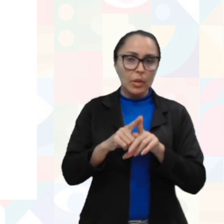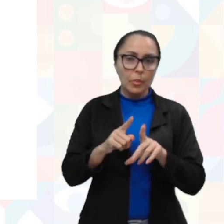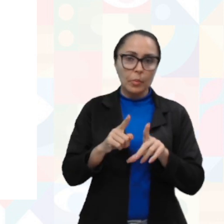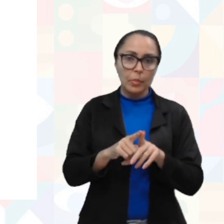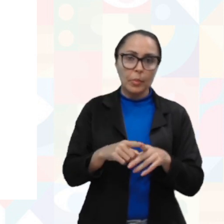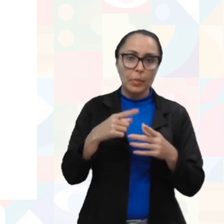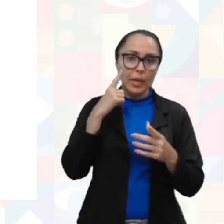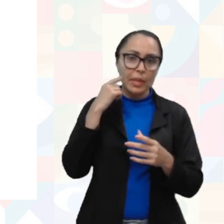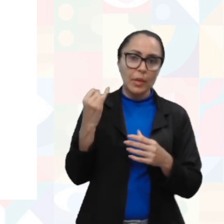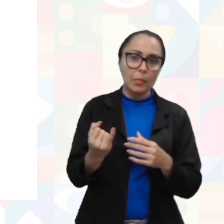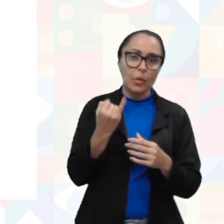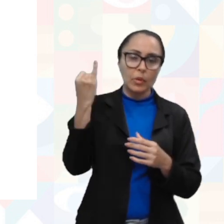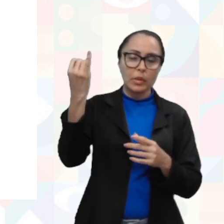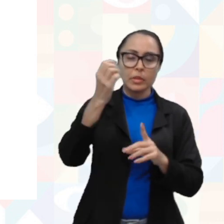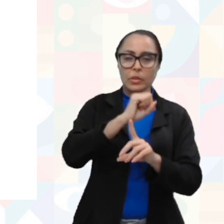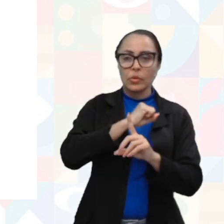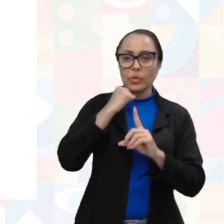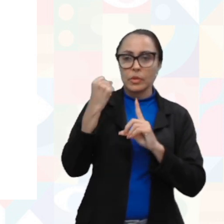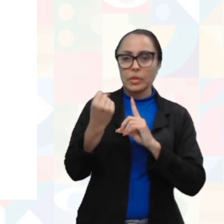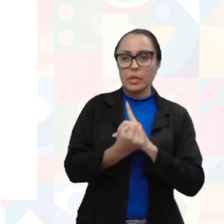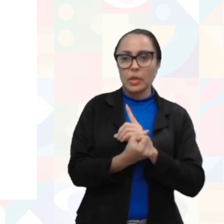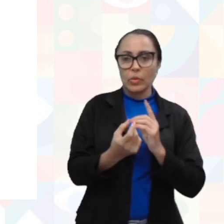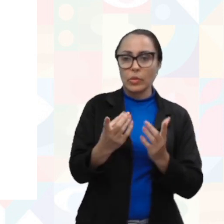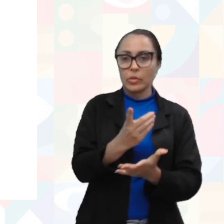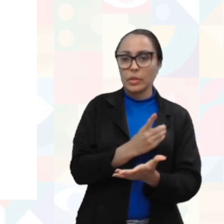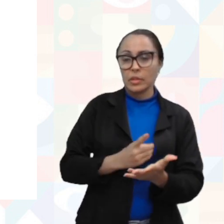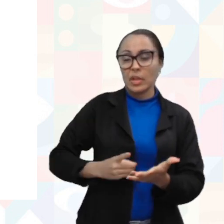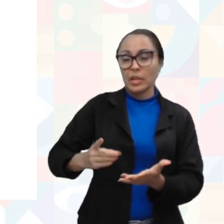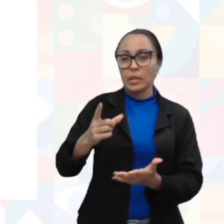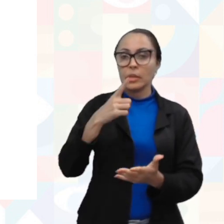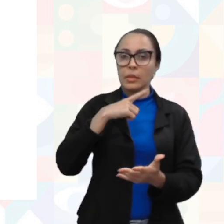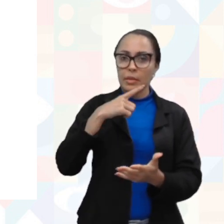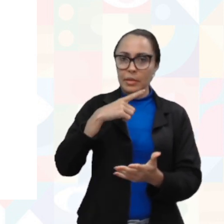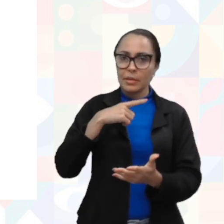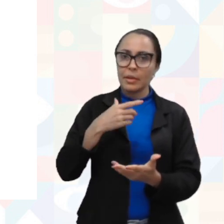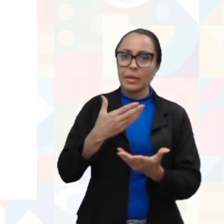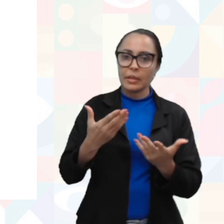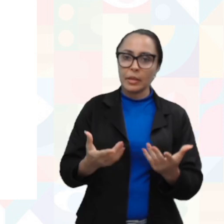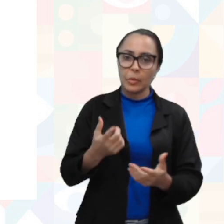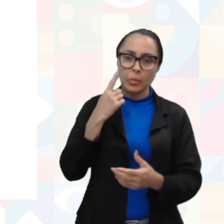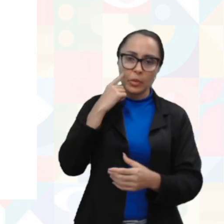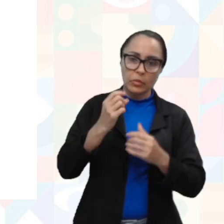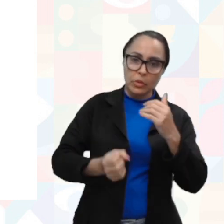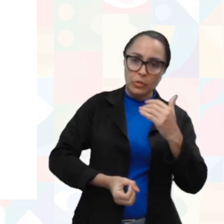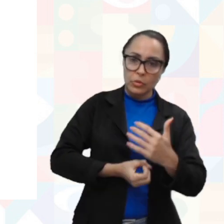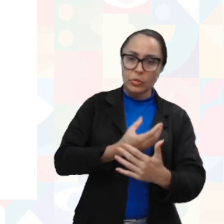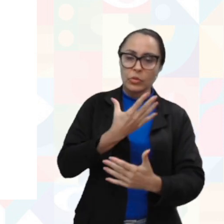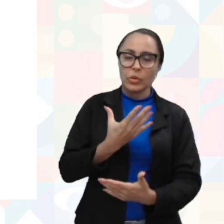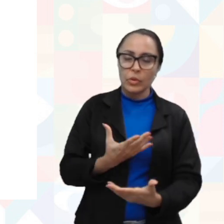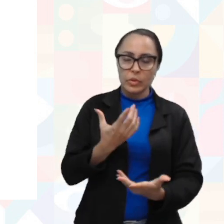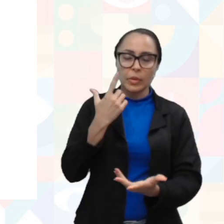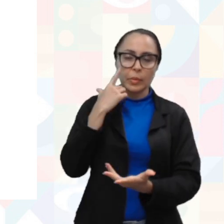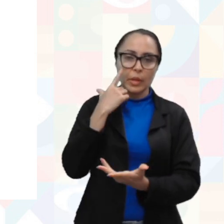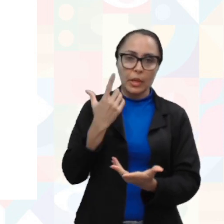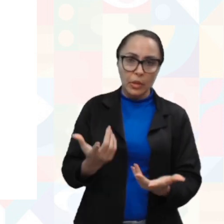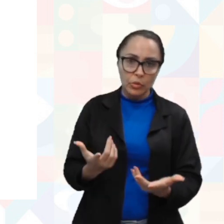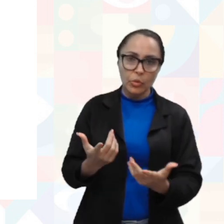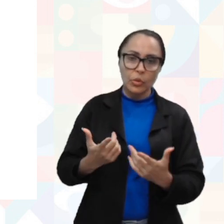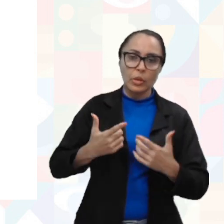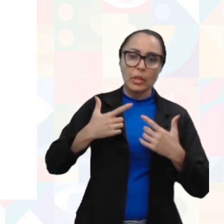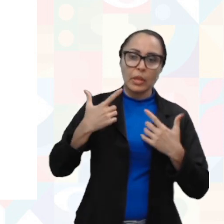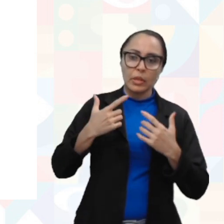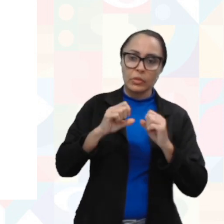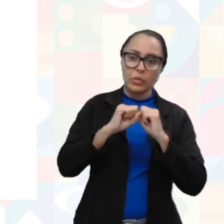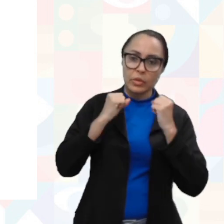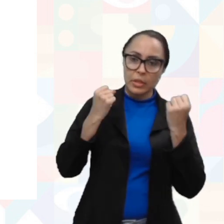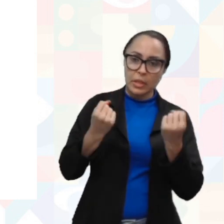papel social que o design tinha ali naquele momento de reconstrução da sociedade europeia devastada depois da Segunda Guerra Mundial. Não